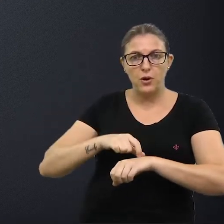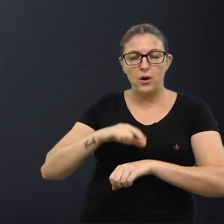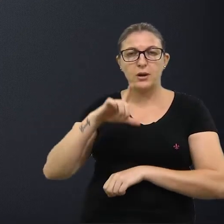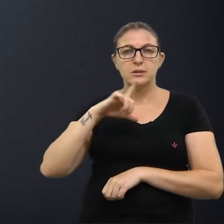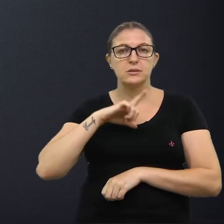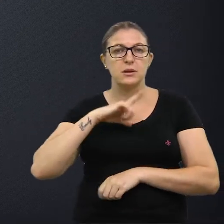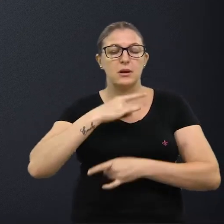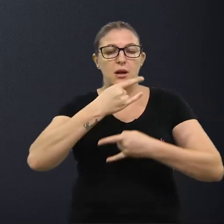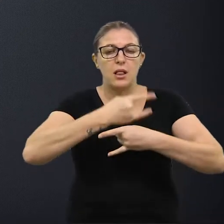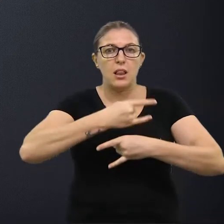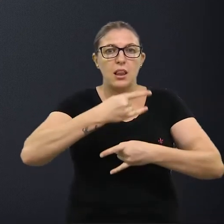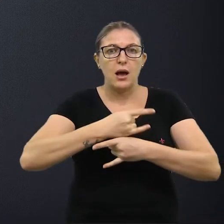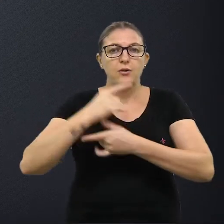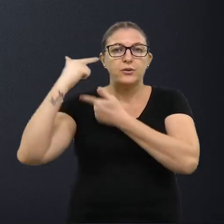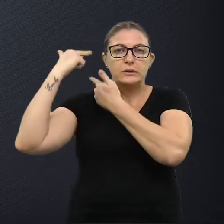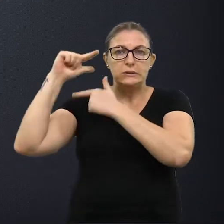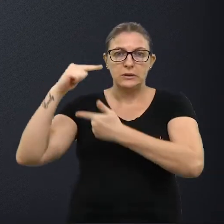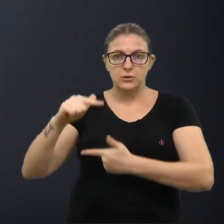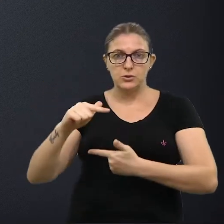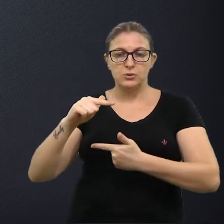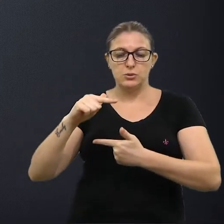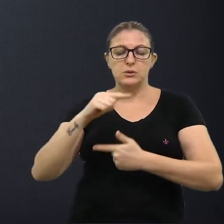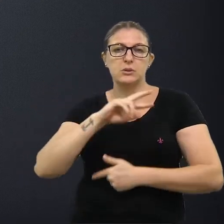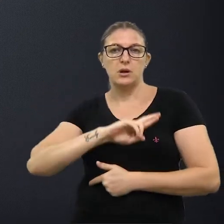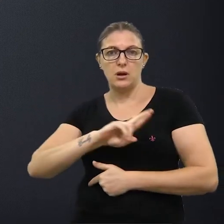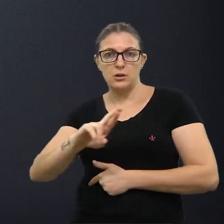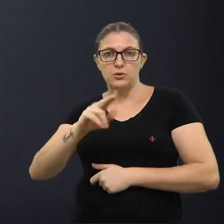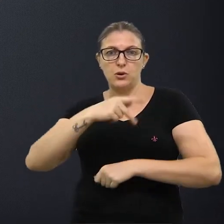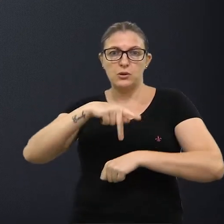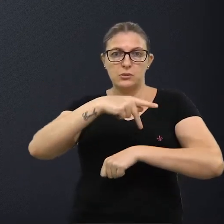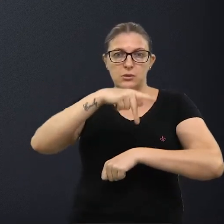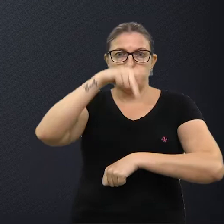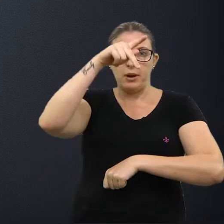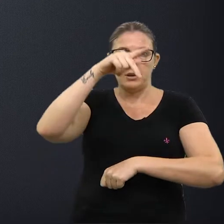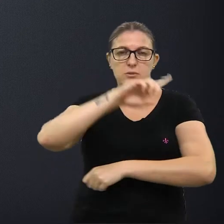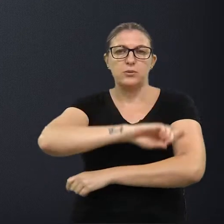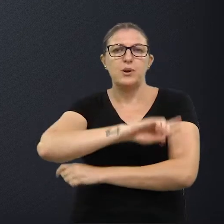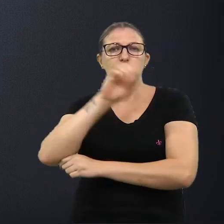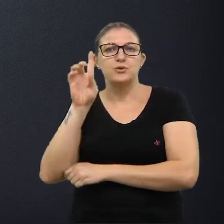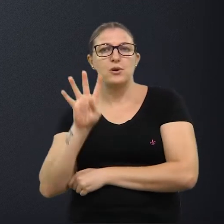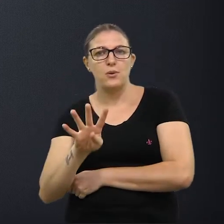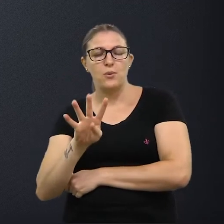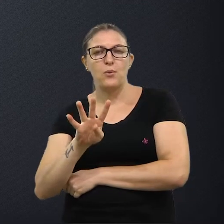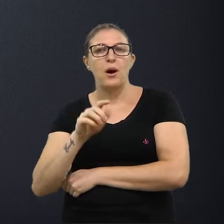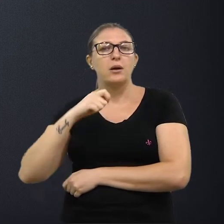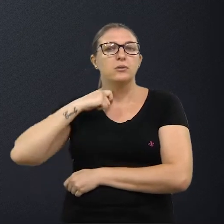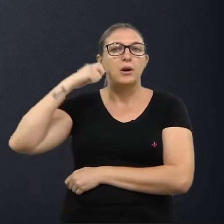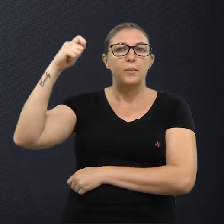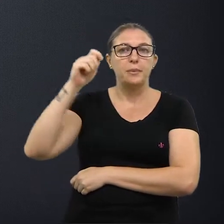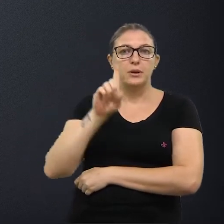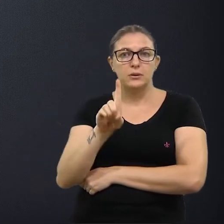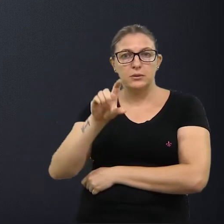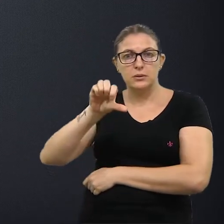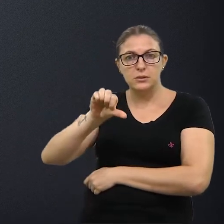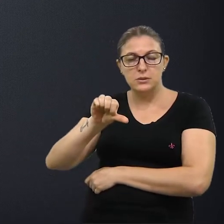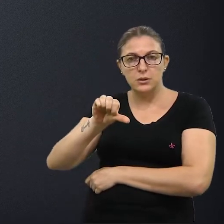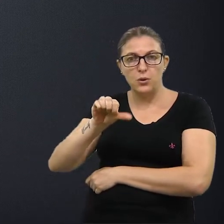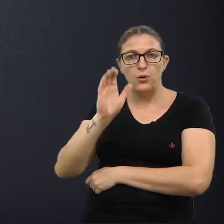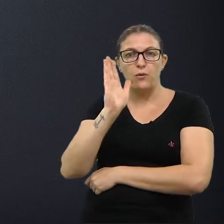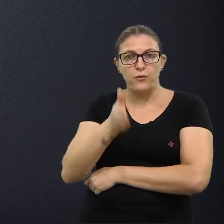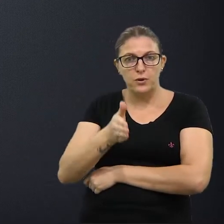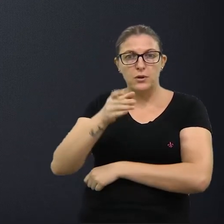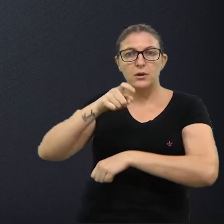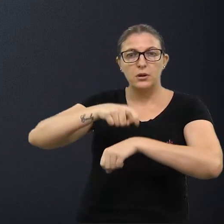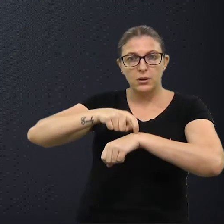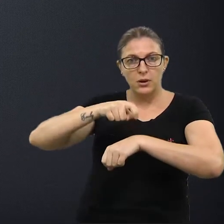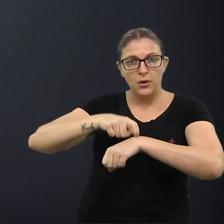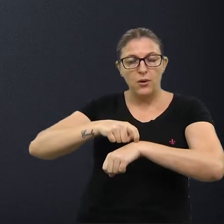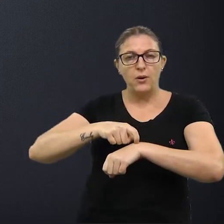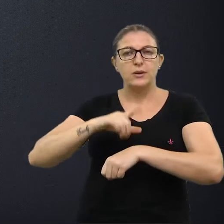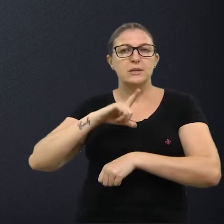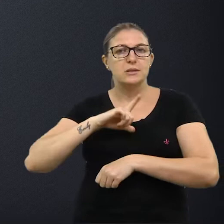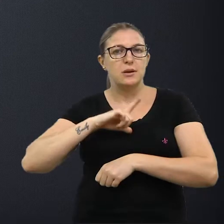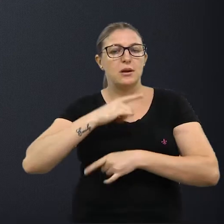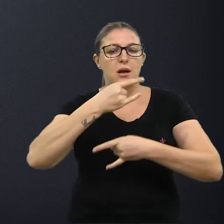30